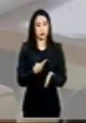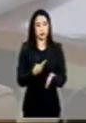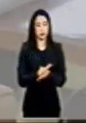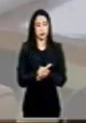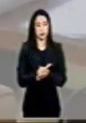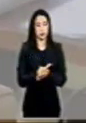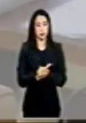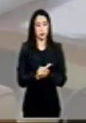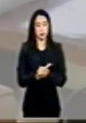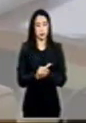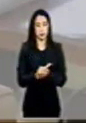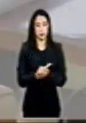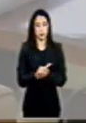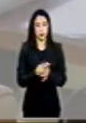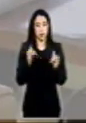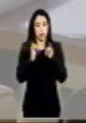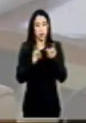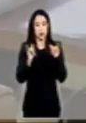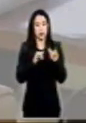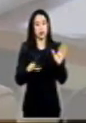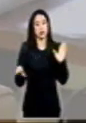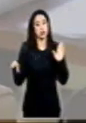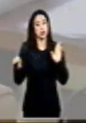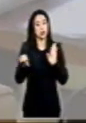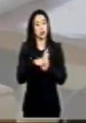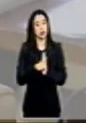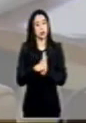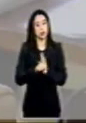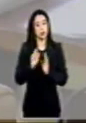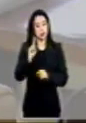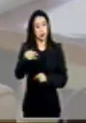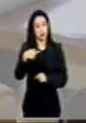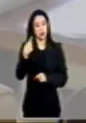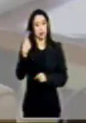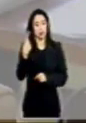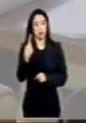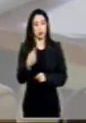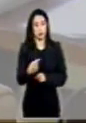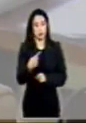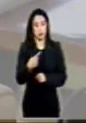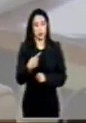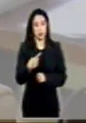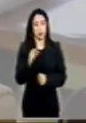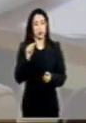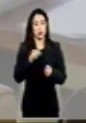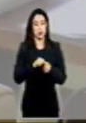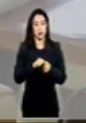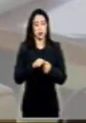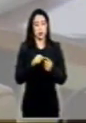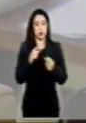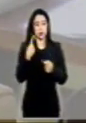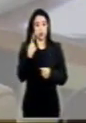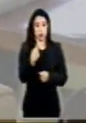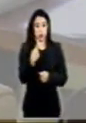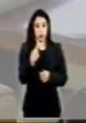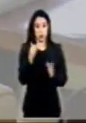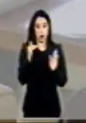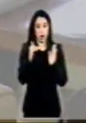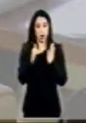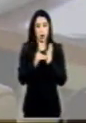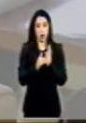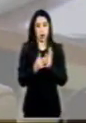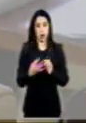na mencionada notícia-crime e posterior aditamento, seja os fatos de 1 a 4 que li em